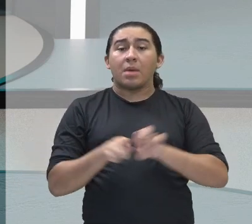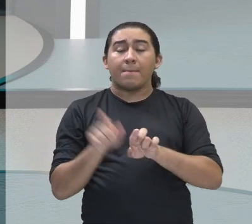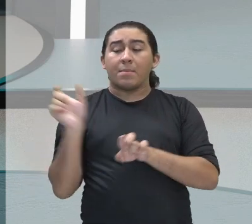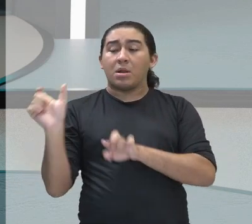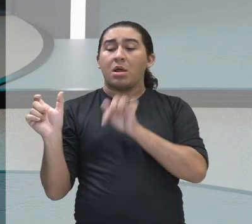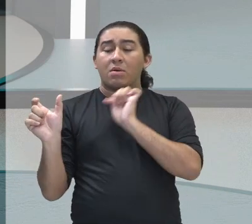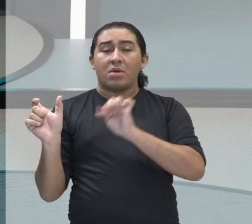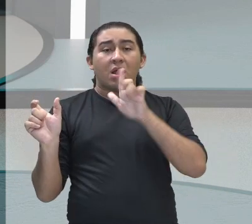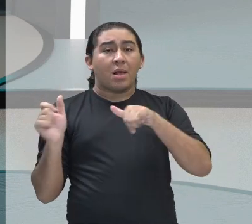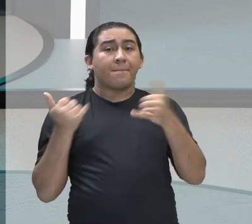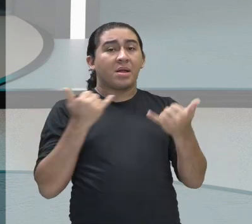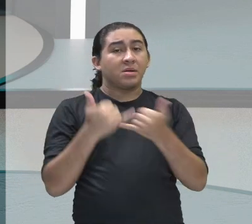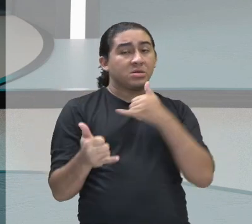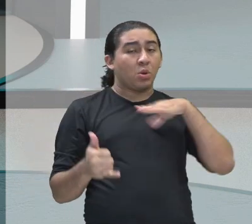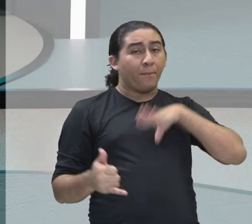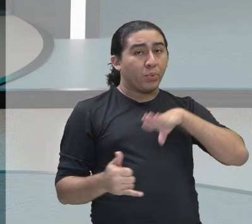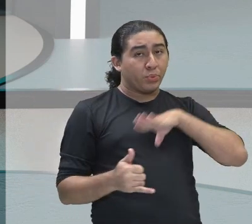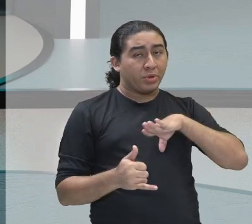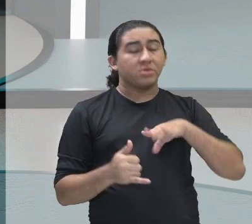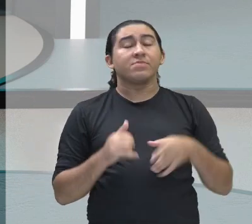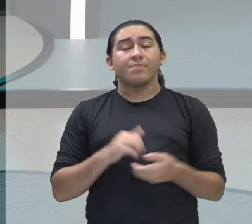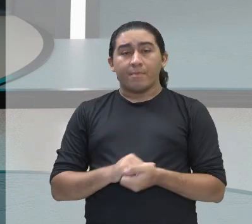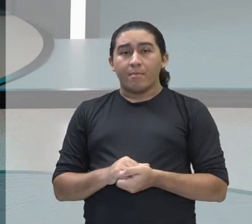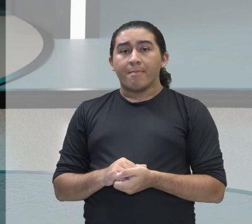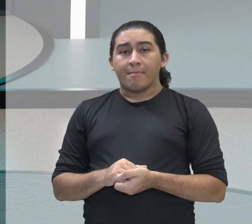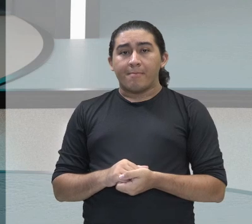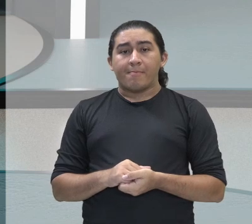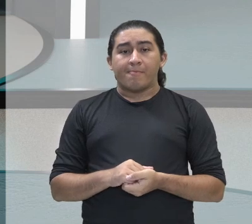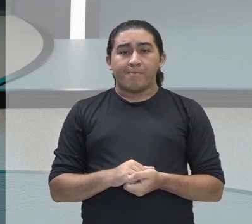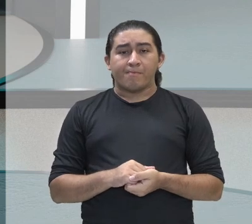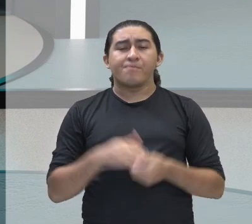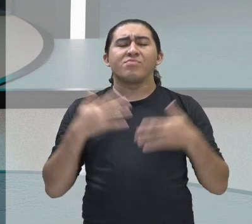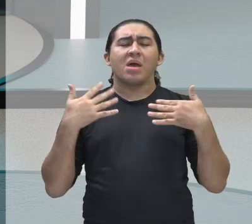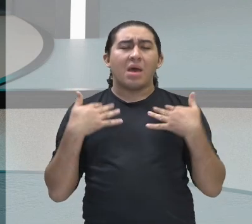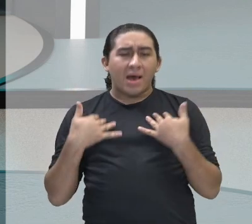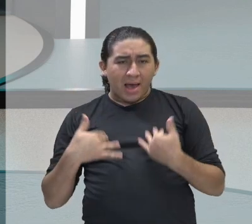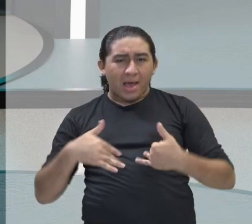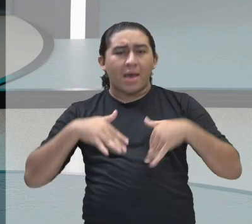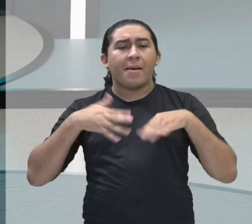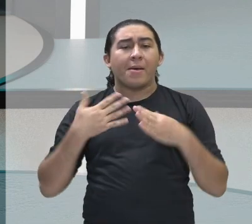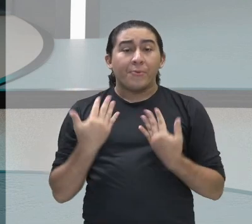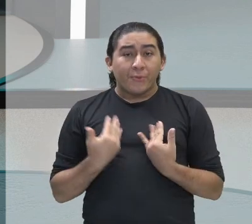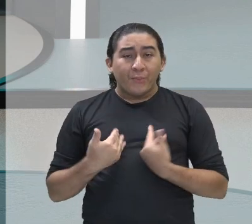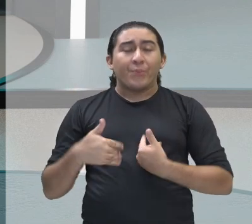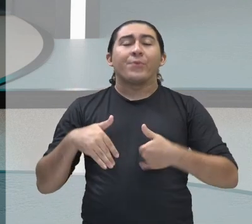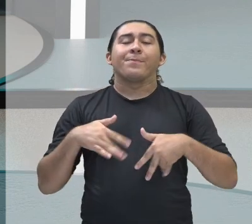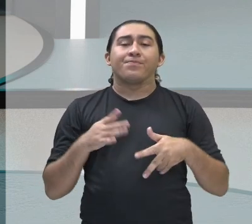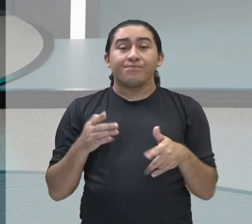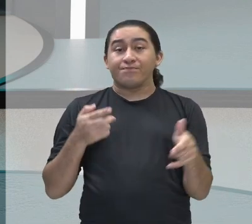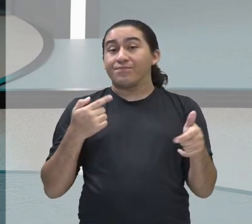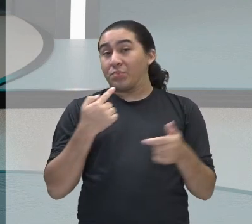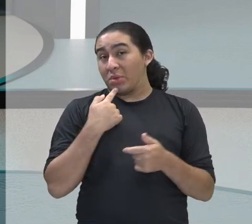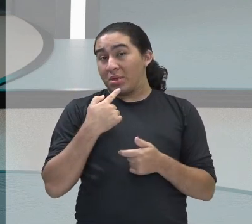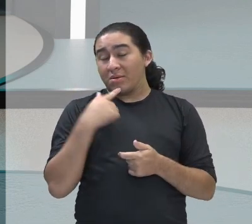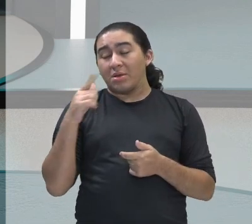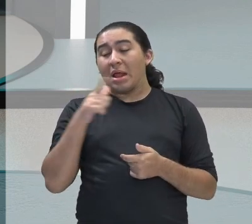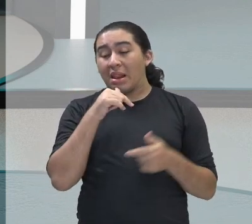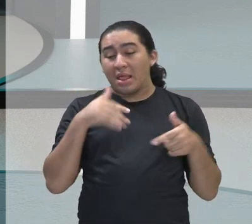então, cognata, ela se parece com outra que nós temos no idioma, que é tranquilo, e o significado é muito próximo ou semelhante, nesse caso aqui é o